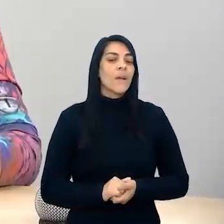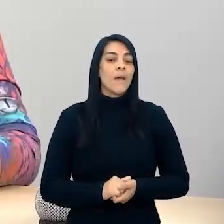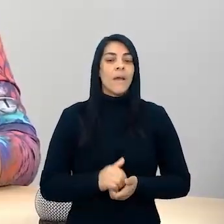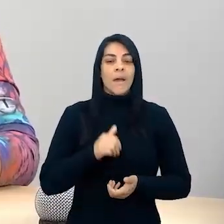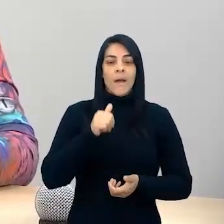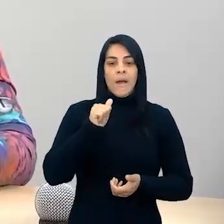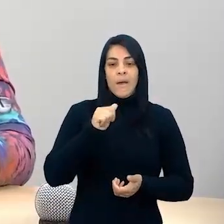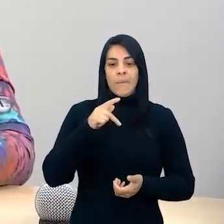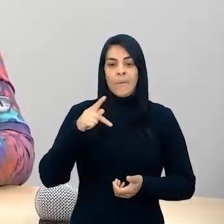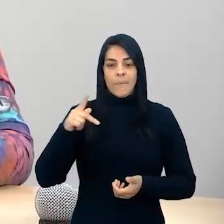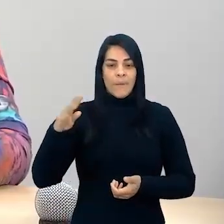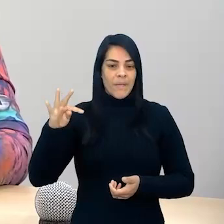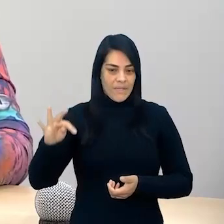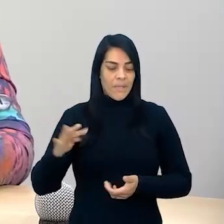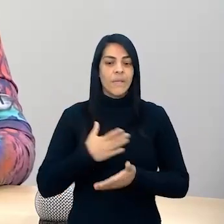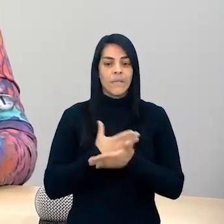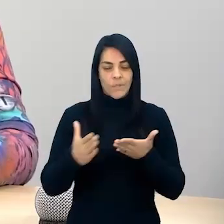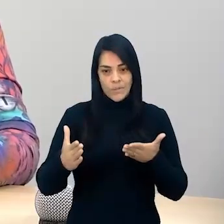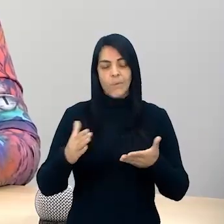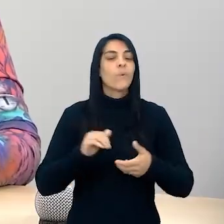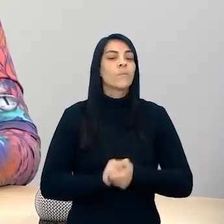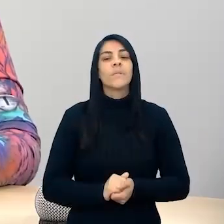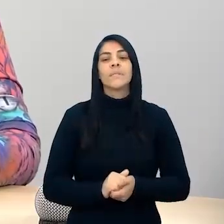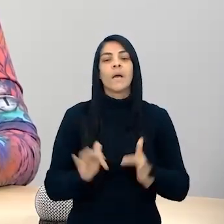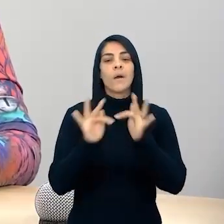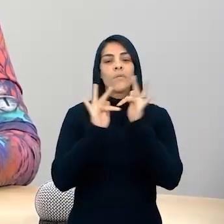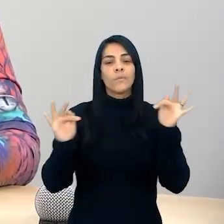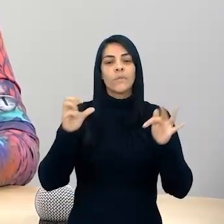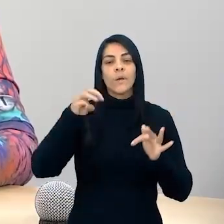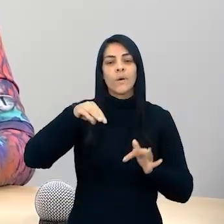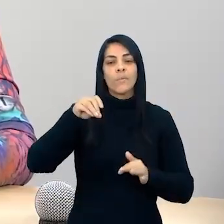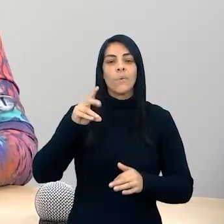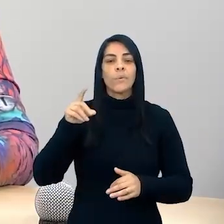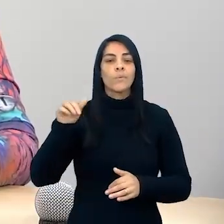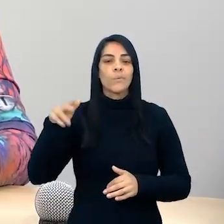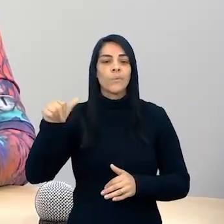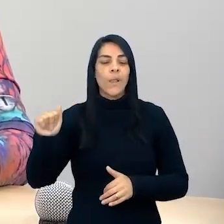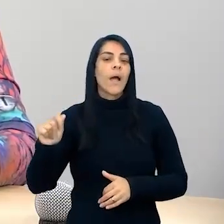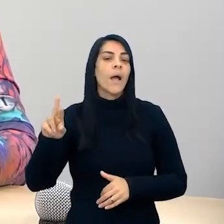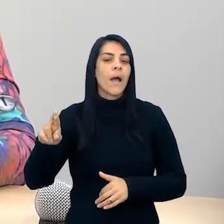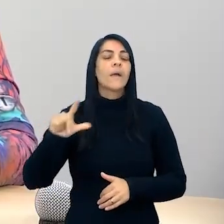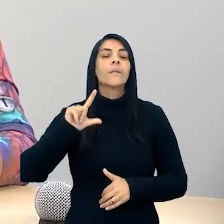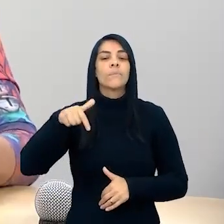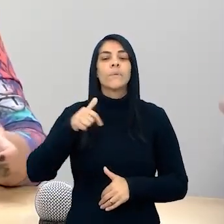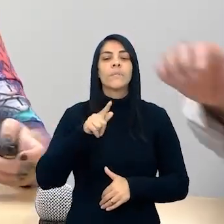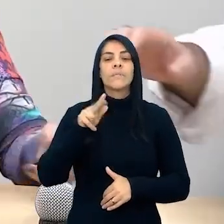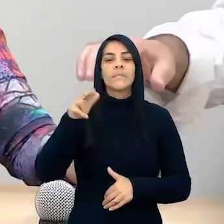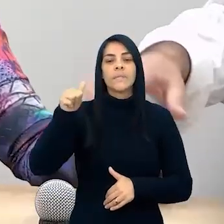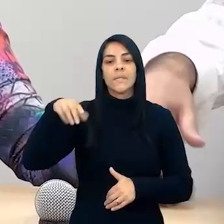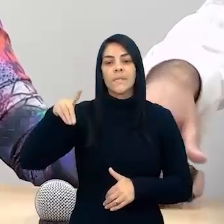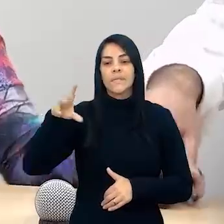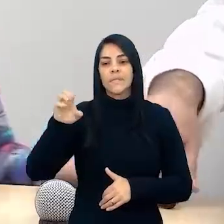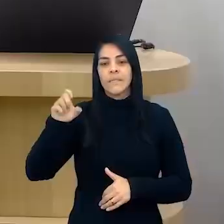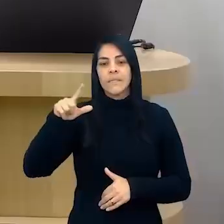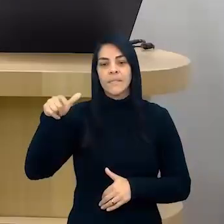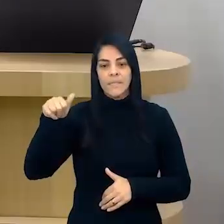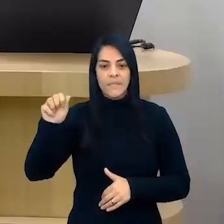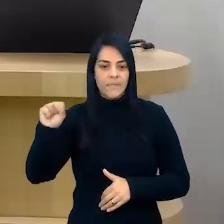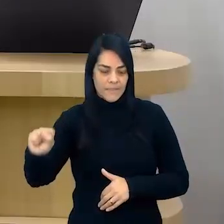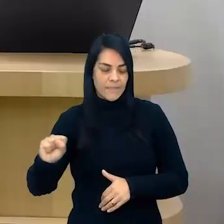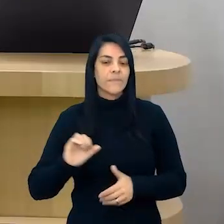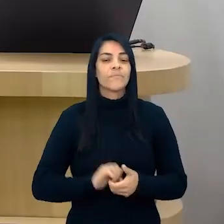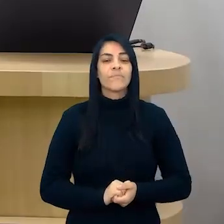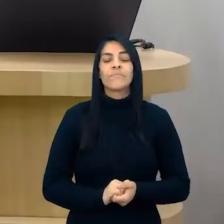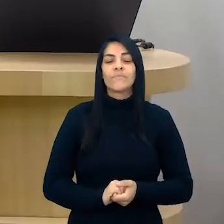médio, porque nós vamos começar com função modular e depois a gente vai para o grandezas. Então, está aqui a função modular.